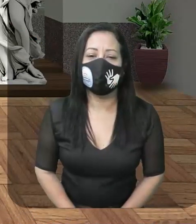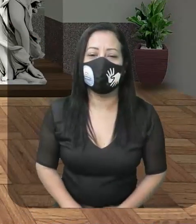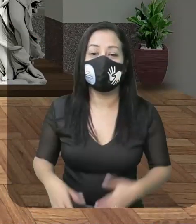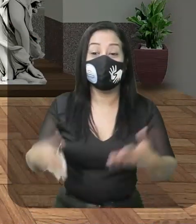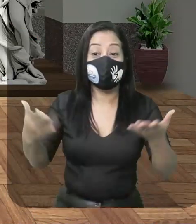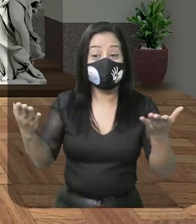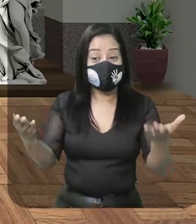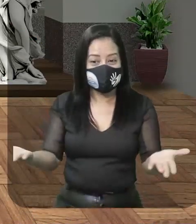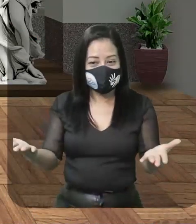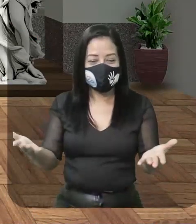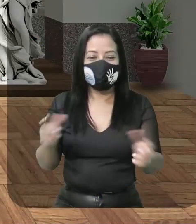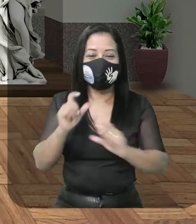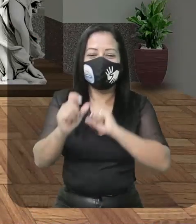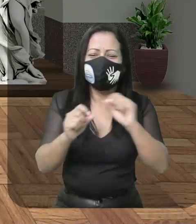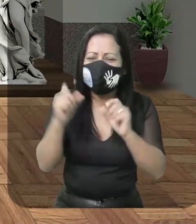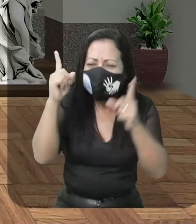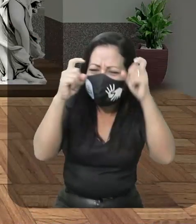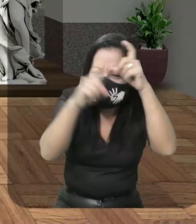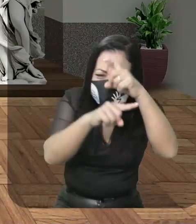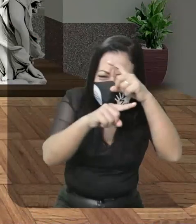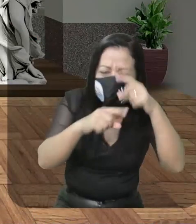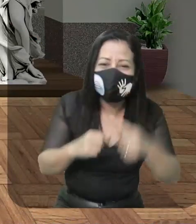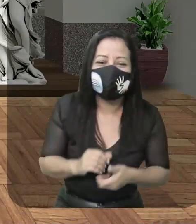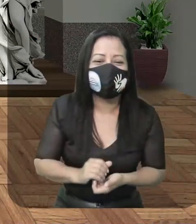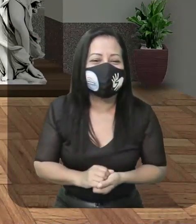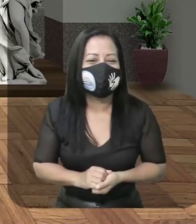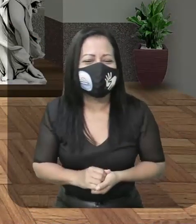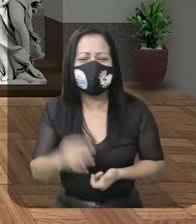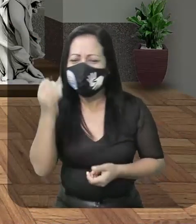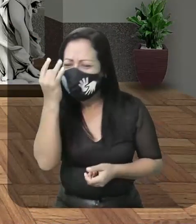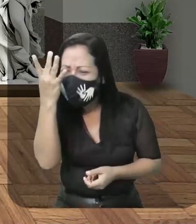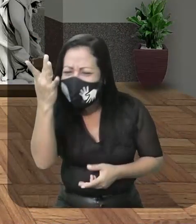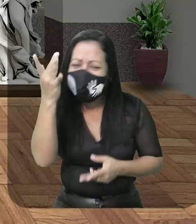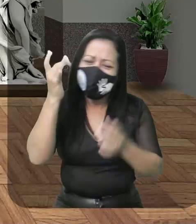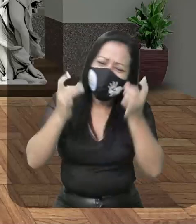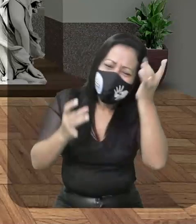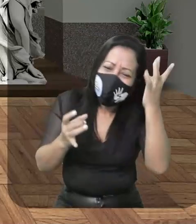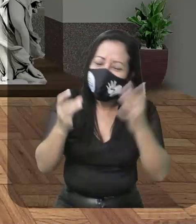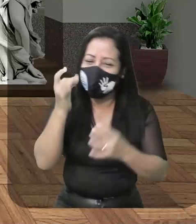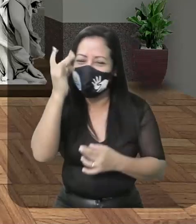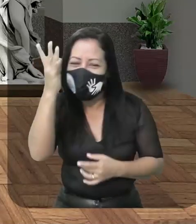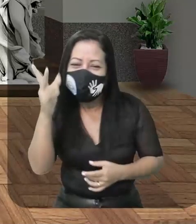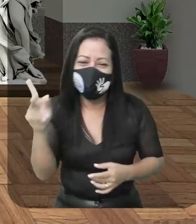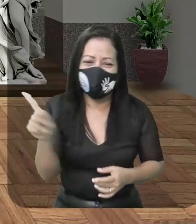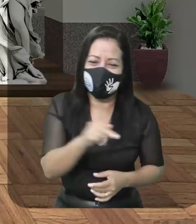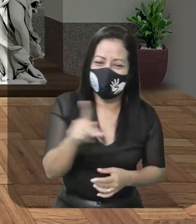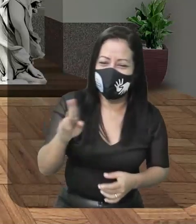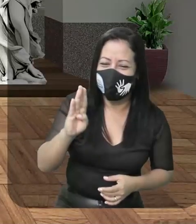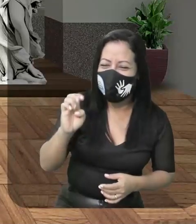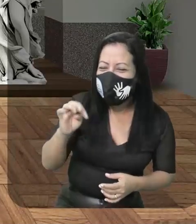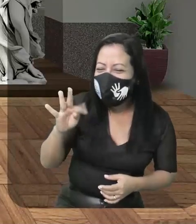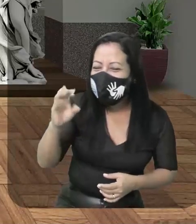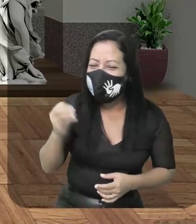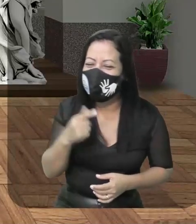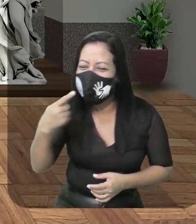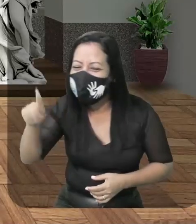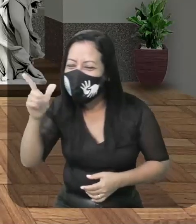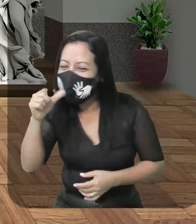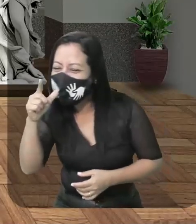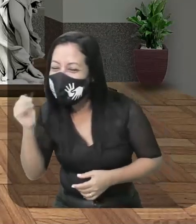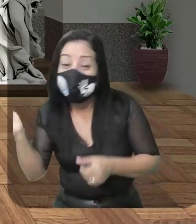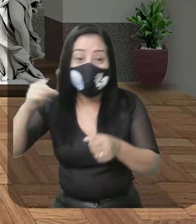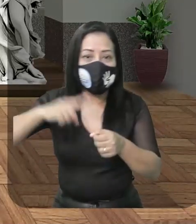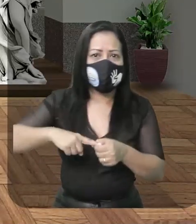E chegamos, e aí, estava difícil? Fácil. O professor Beto foi ali, tomou água e tudo, voltou